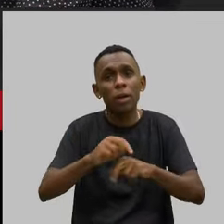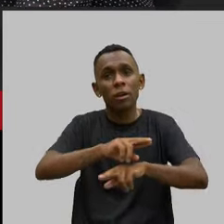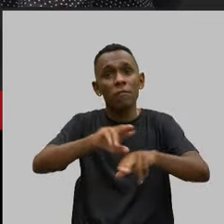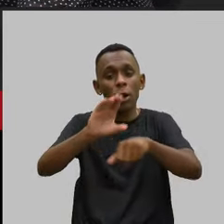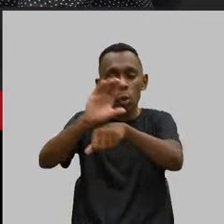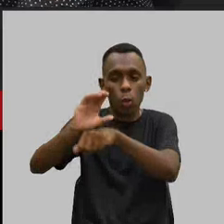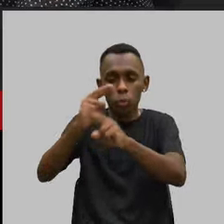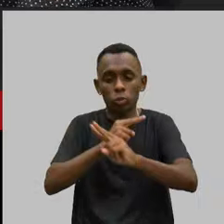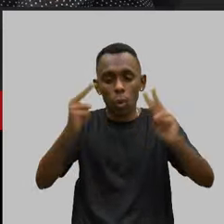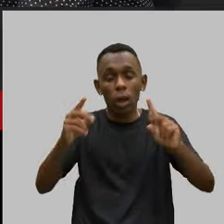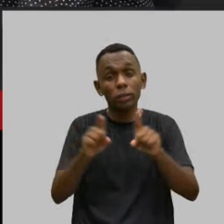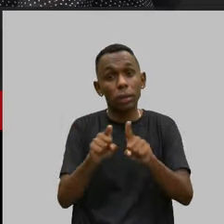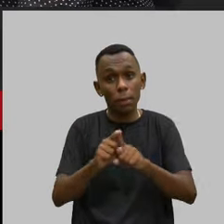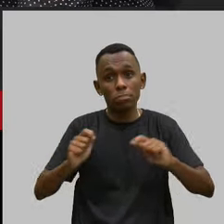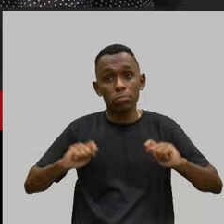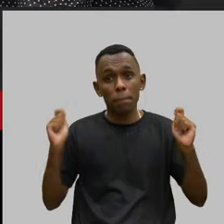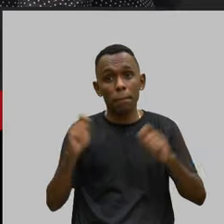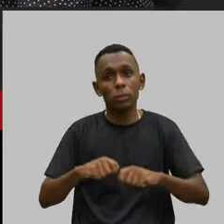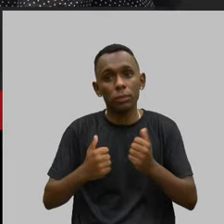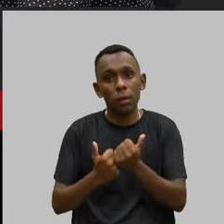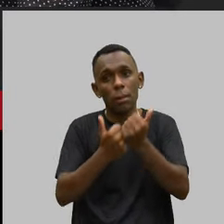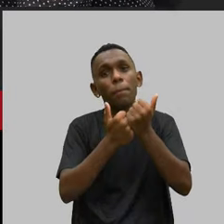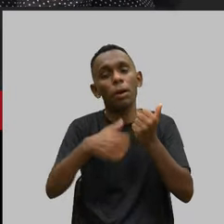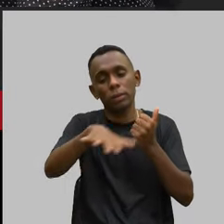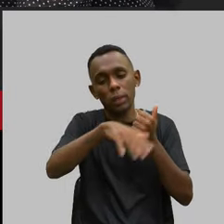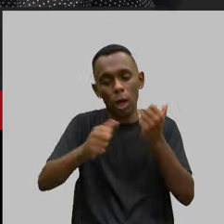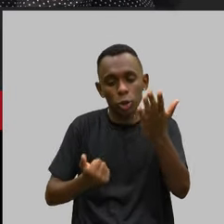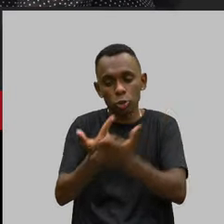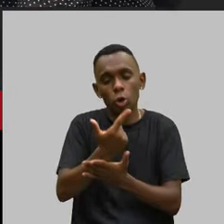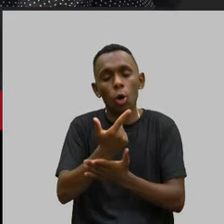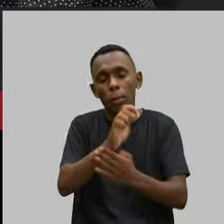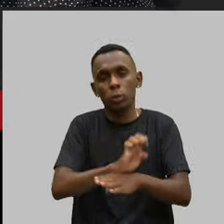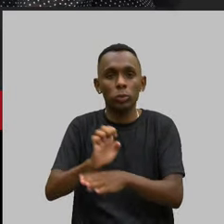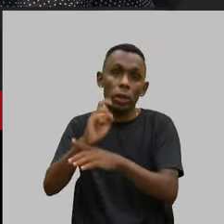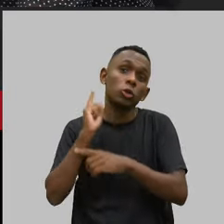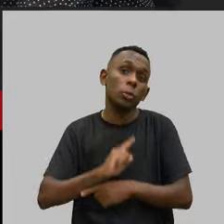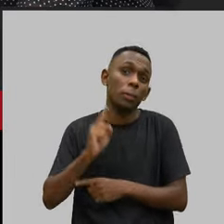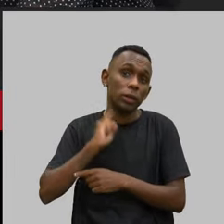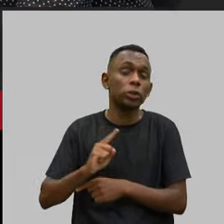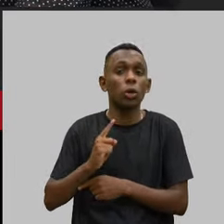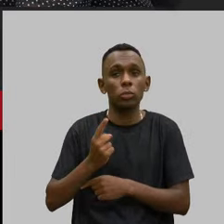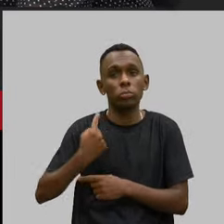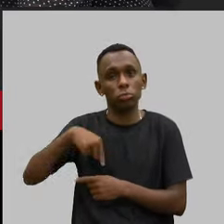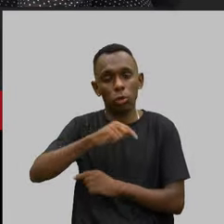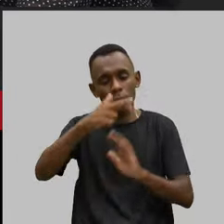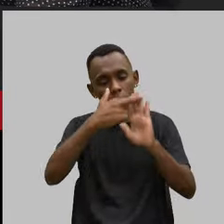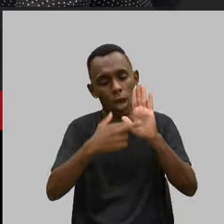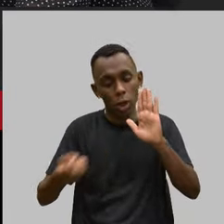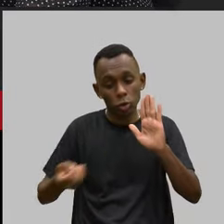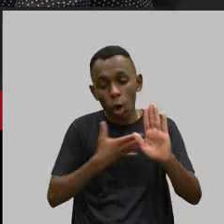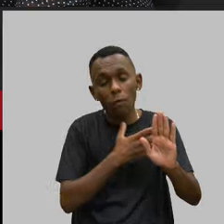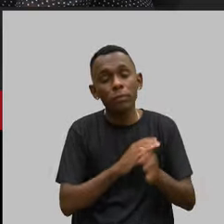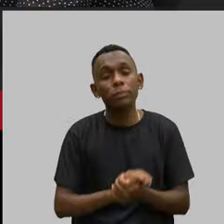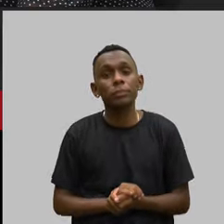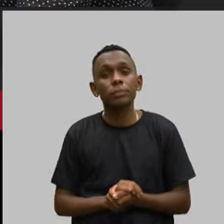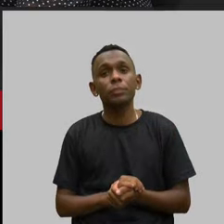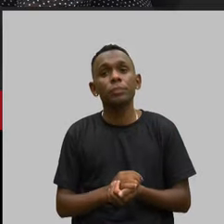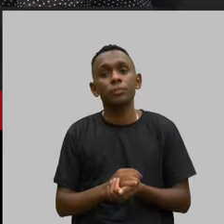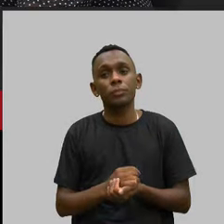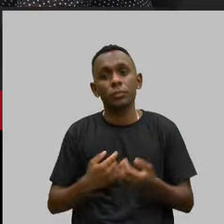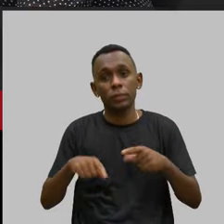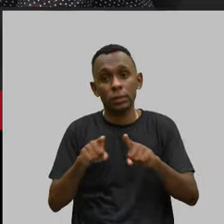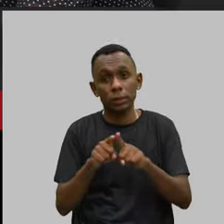online para poder apoiar as áreas de compra de todo estado no novo no novo regramento a gente teve